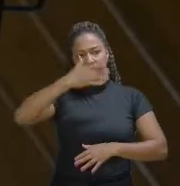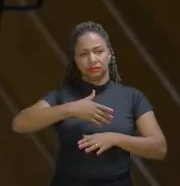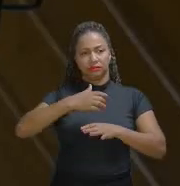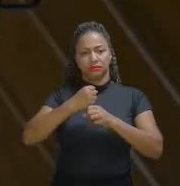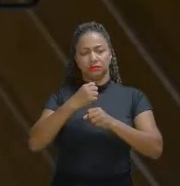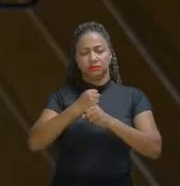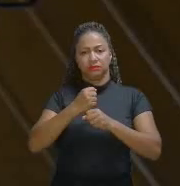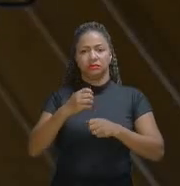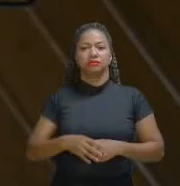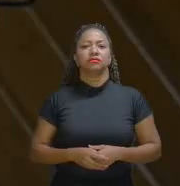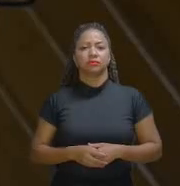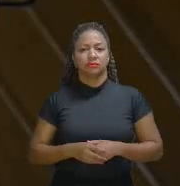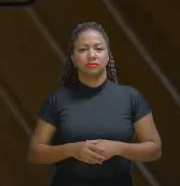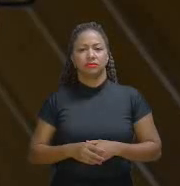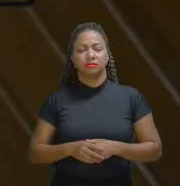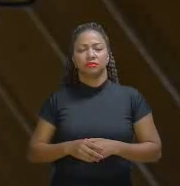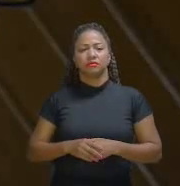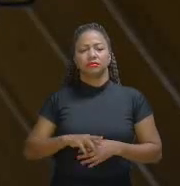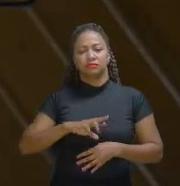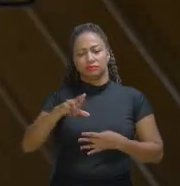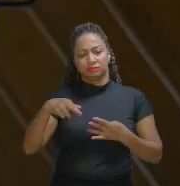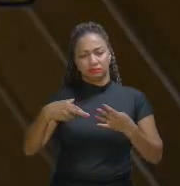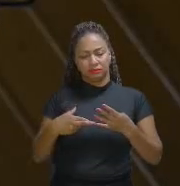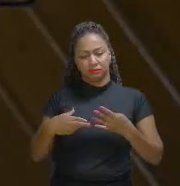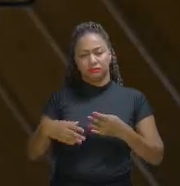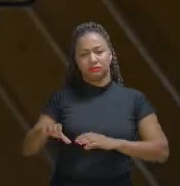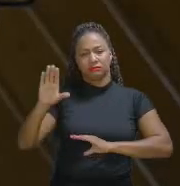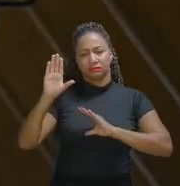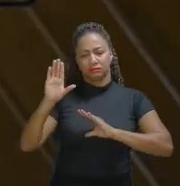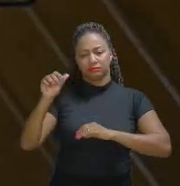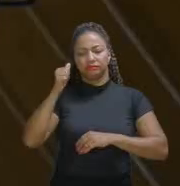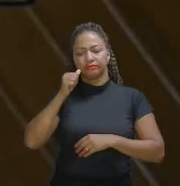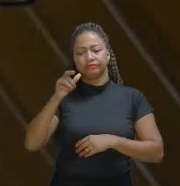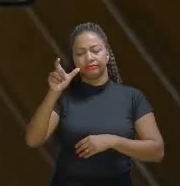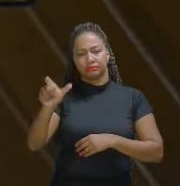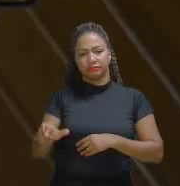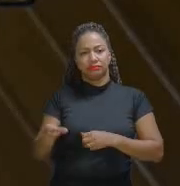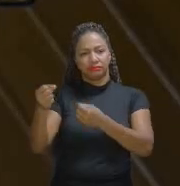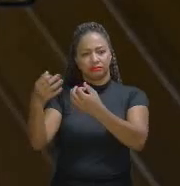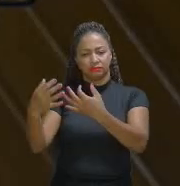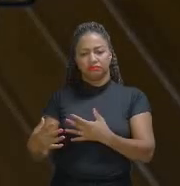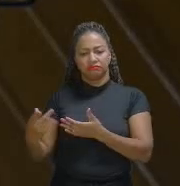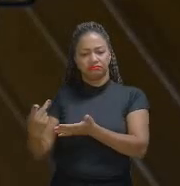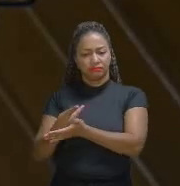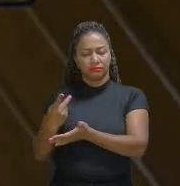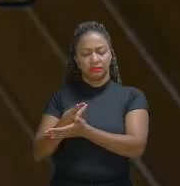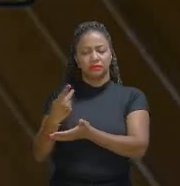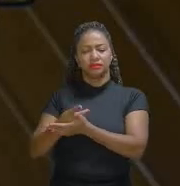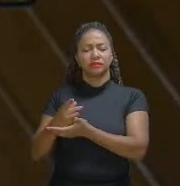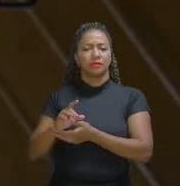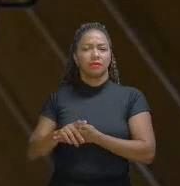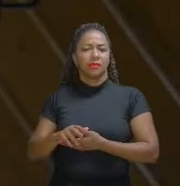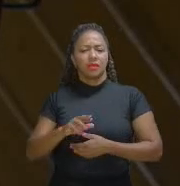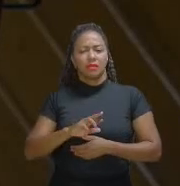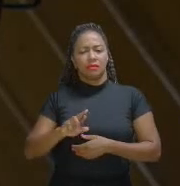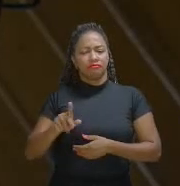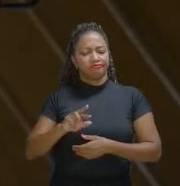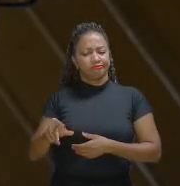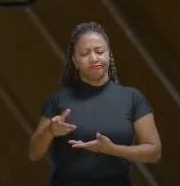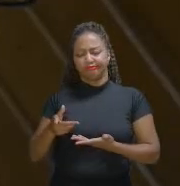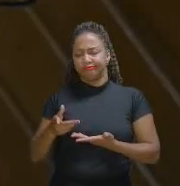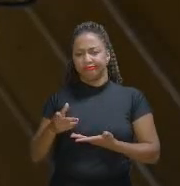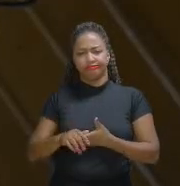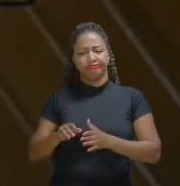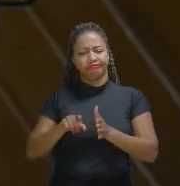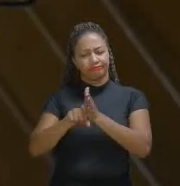na barra de rolagem inferior. Em suas razões 2. recursais, Recurso a eleitoral na candidata prestação de sustentou contas eleitorais que a número do falha processo apontada não 06 comprometeu a 00 análise